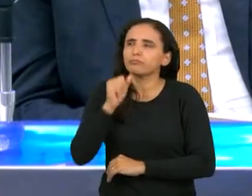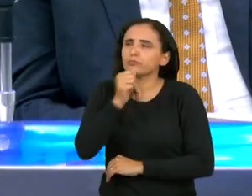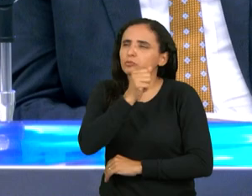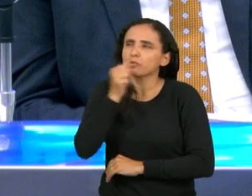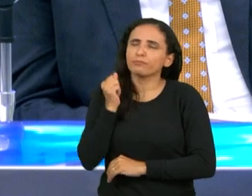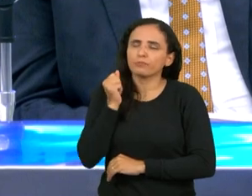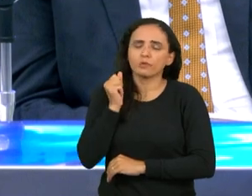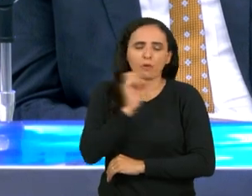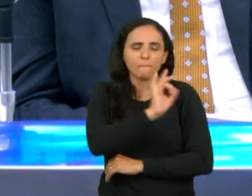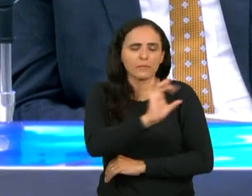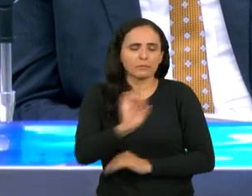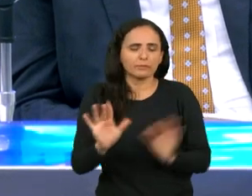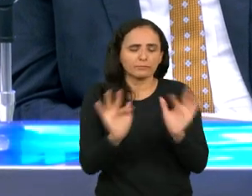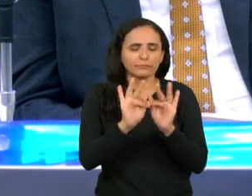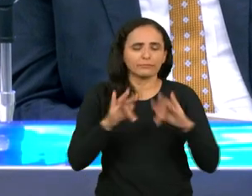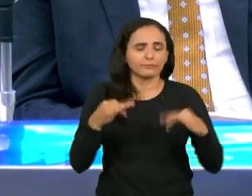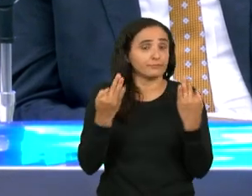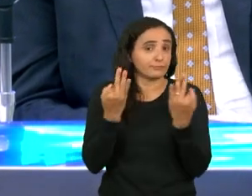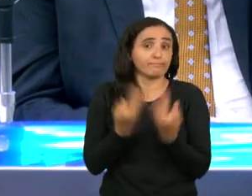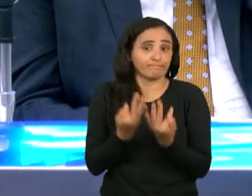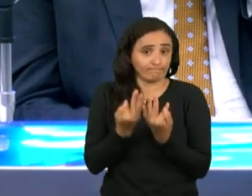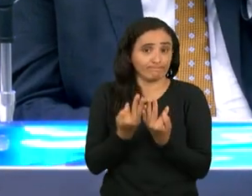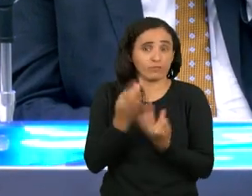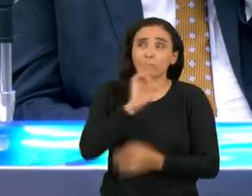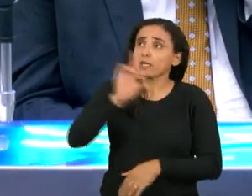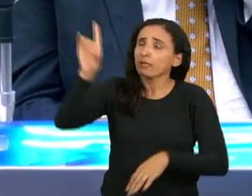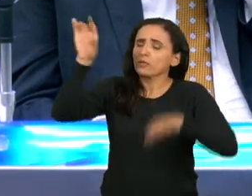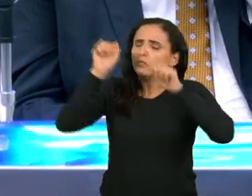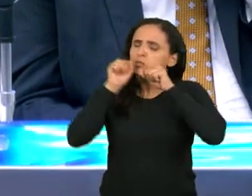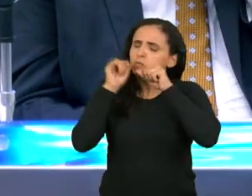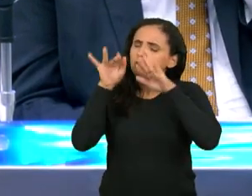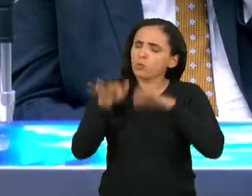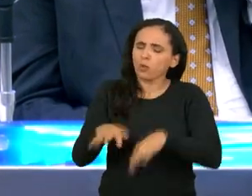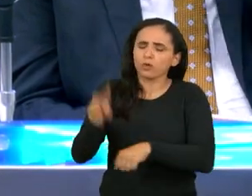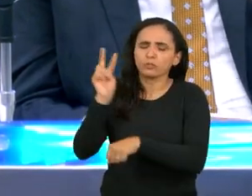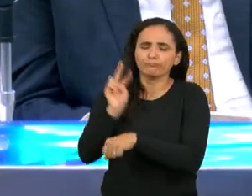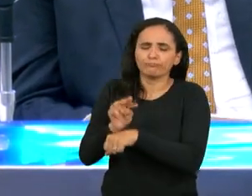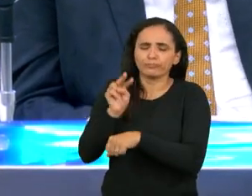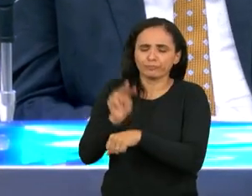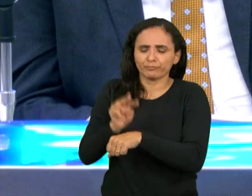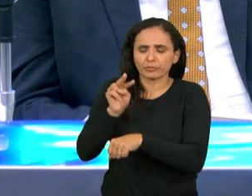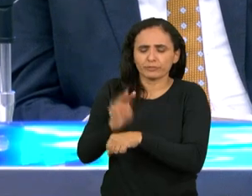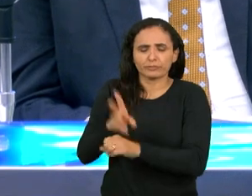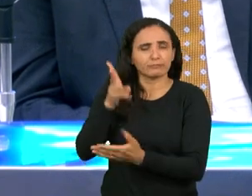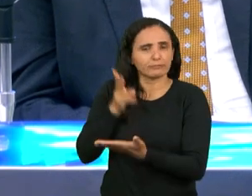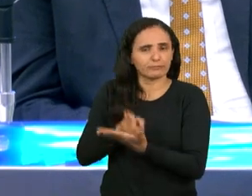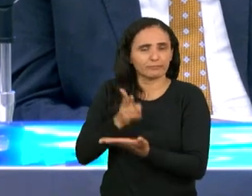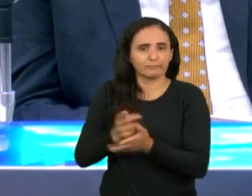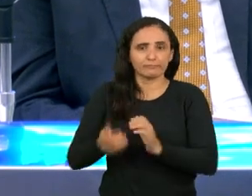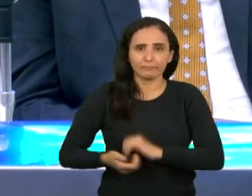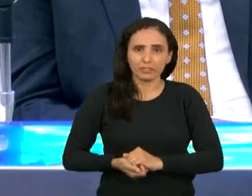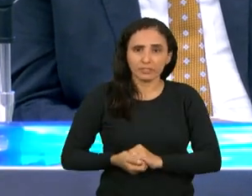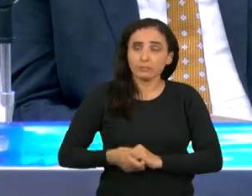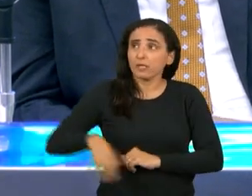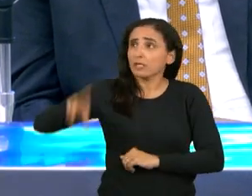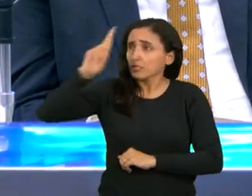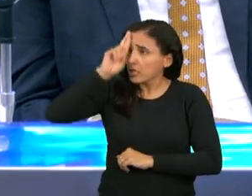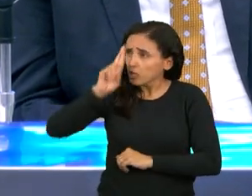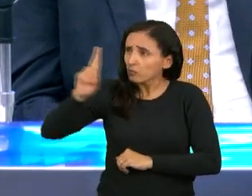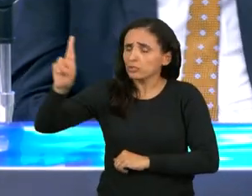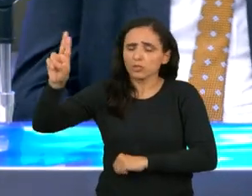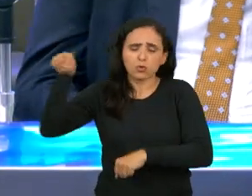pela sua família para que Deus os guarde para que Deus os proteja para que o senhor